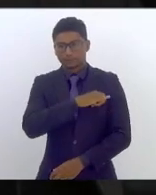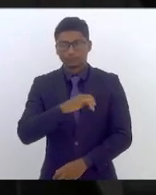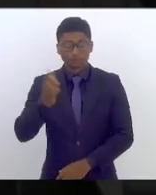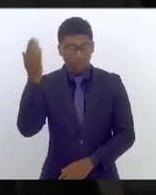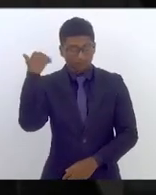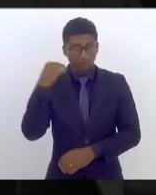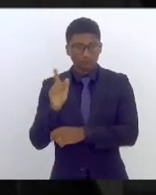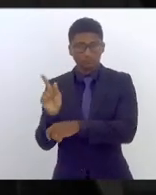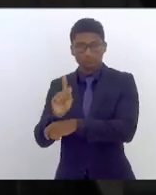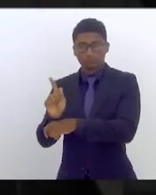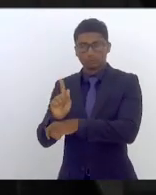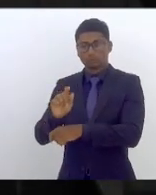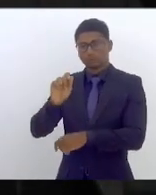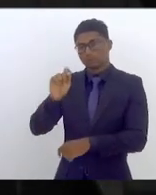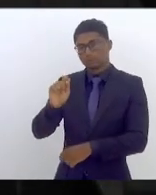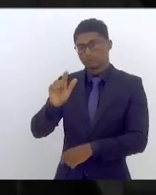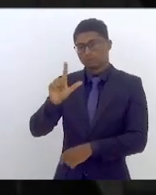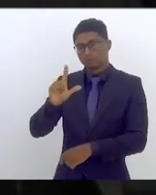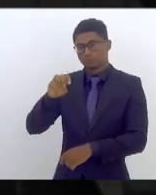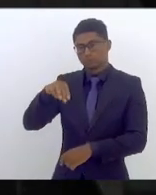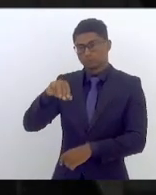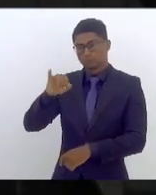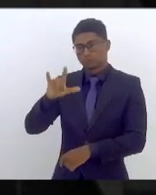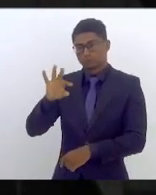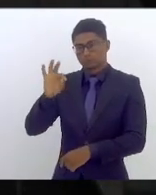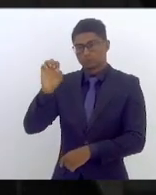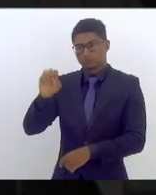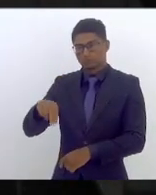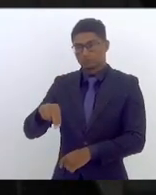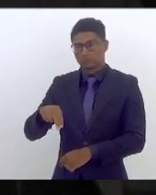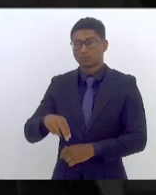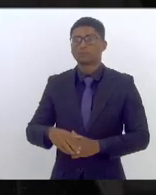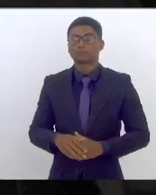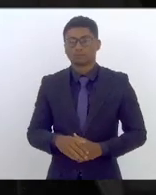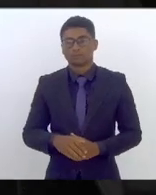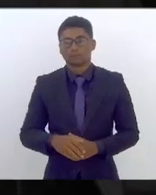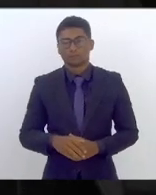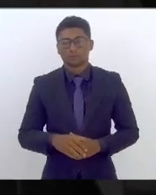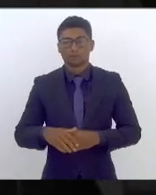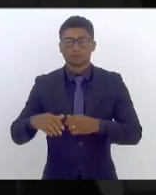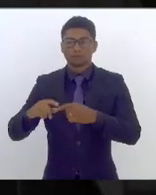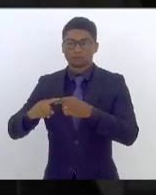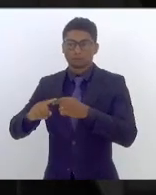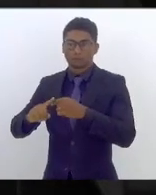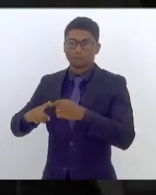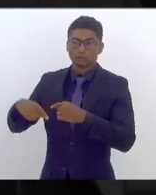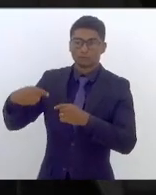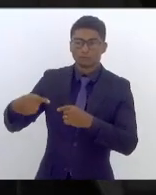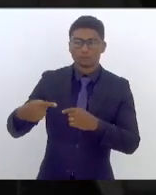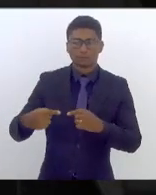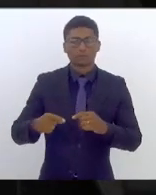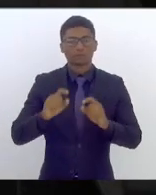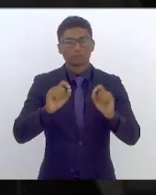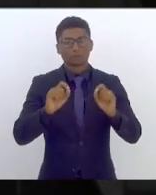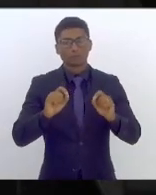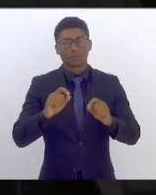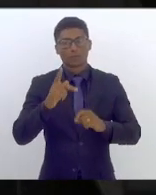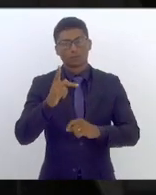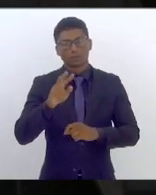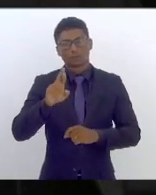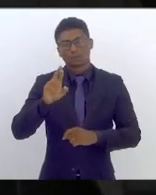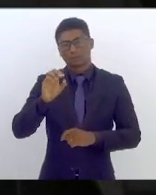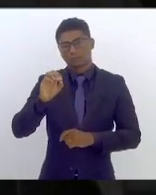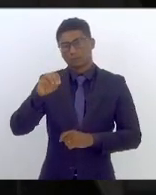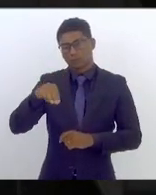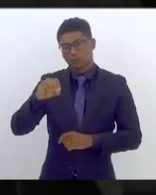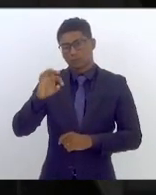Hamilton Cavalheiro saudoso e que merece sempre nós homenagens e depois com a promotoria de Justiça já